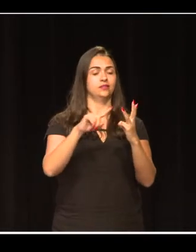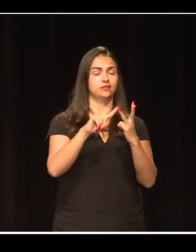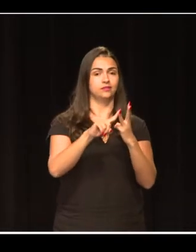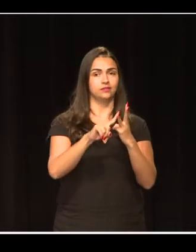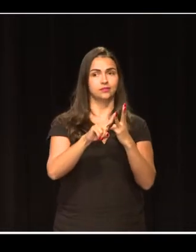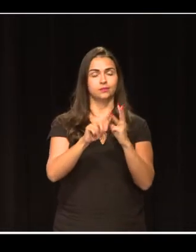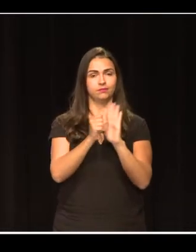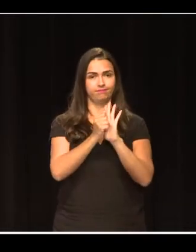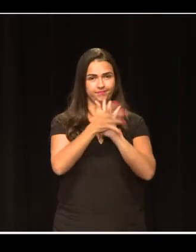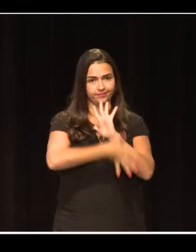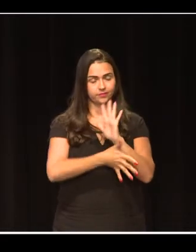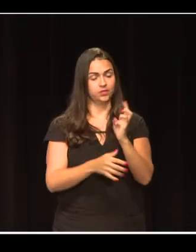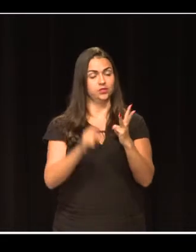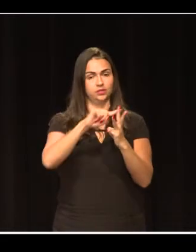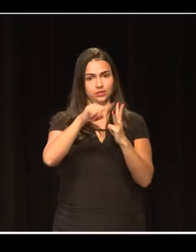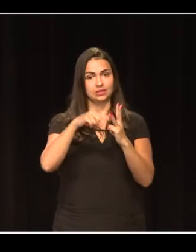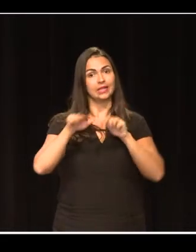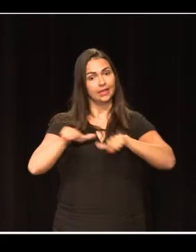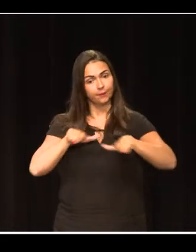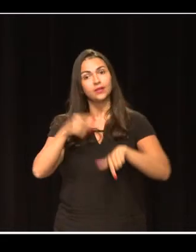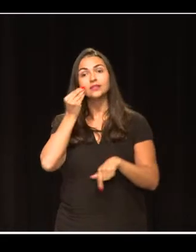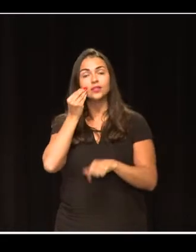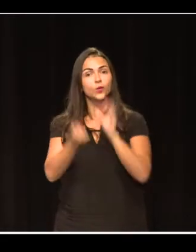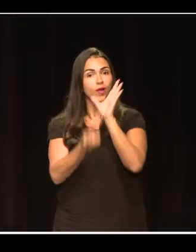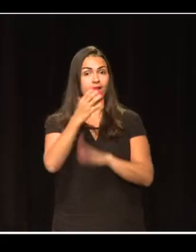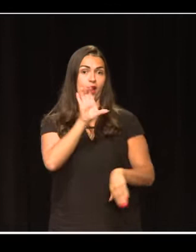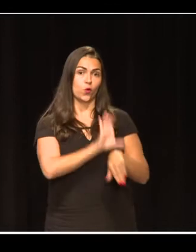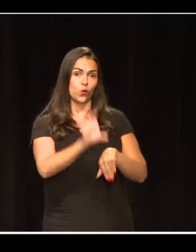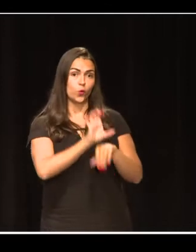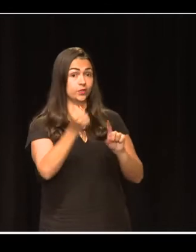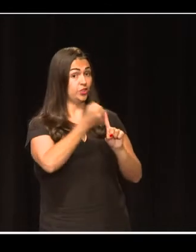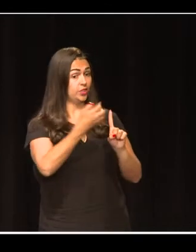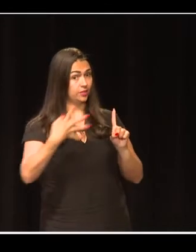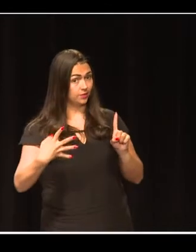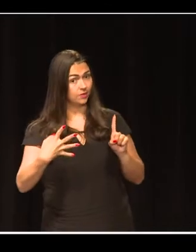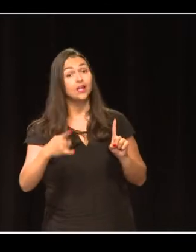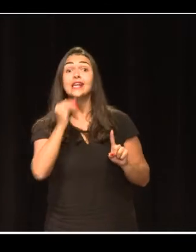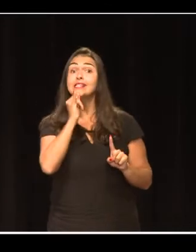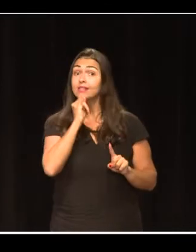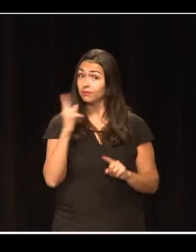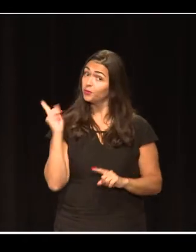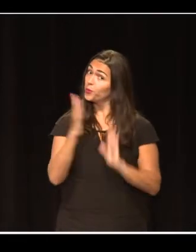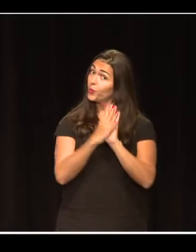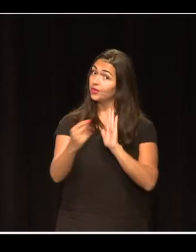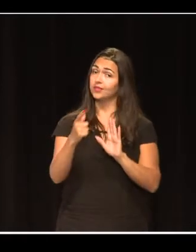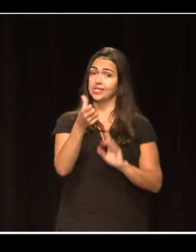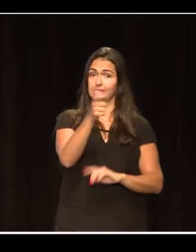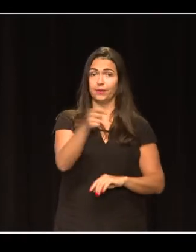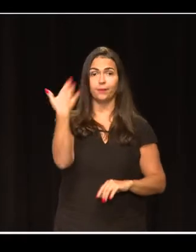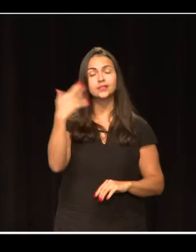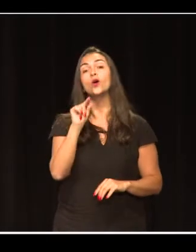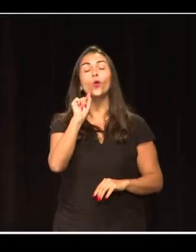a gente também tem buscado desenvolver cursos de extensão. Esse foi um exemplo do semestre passado, que foi um curso para